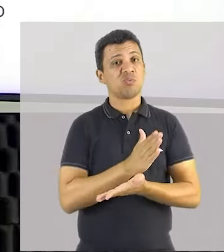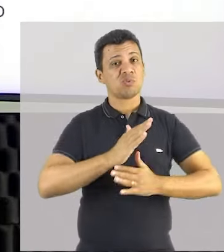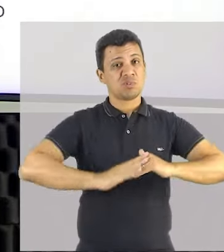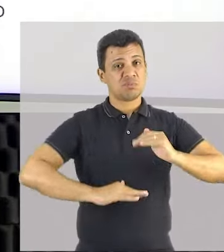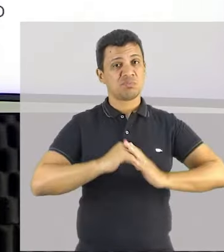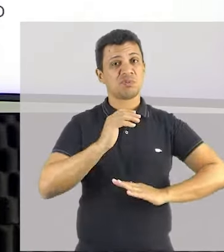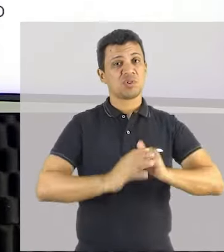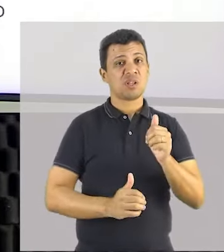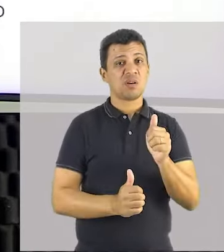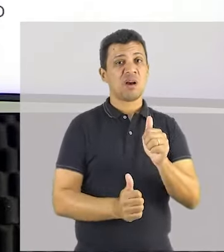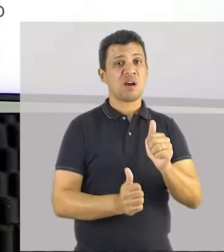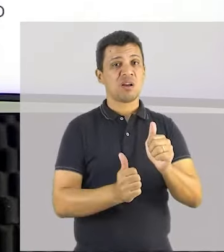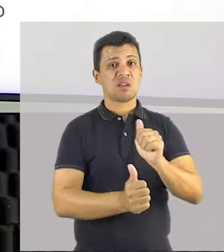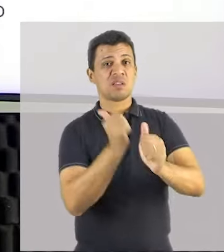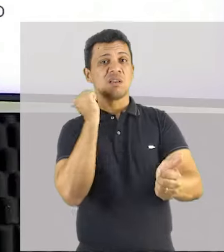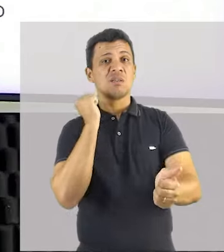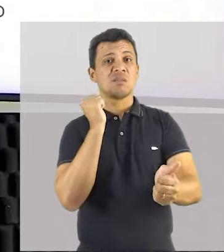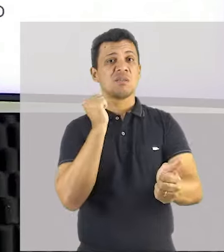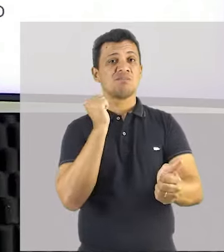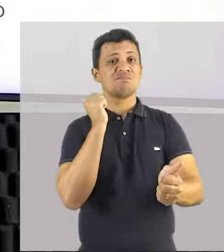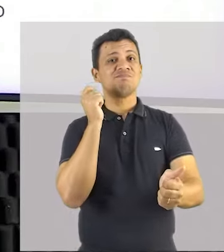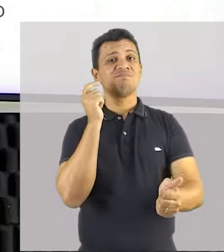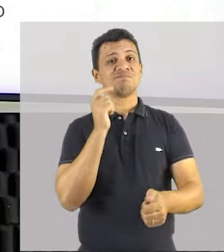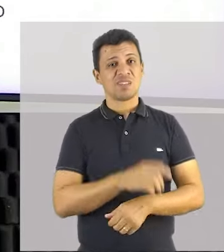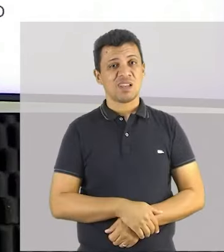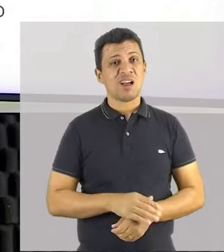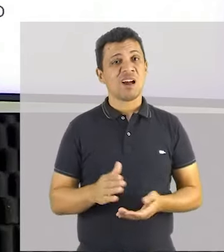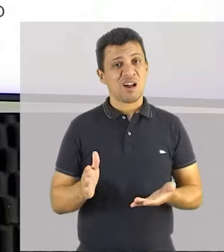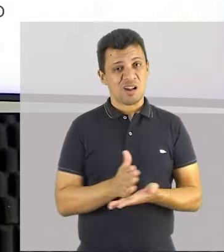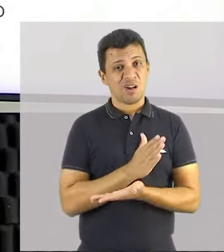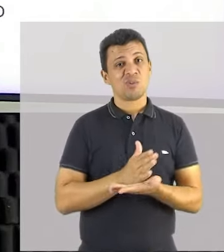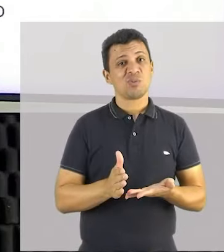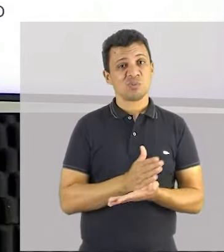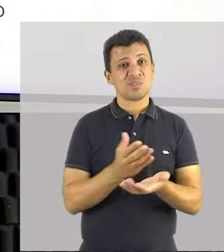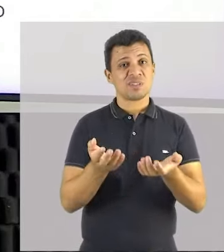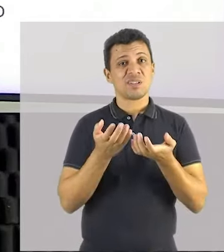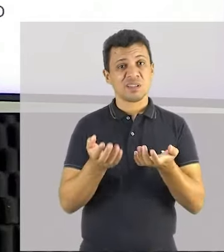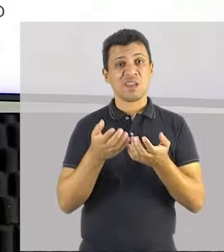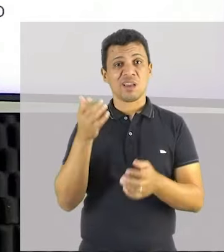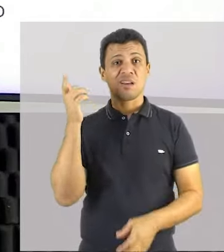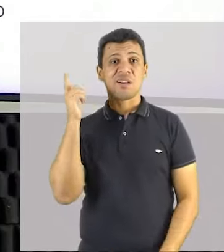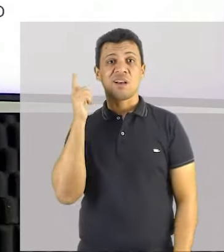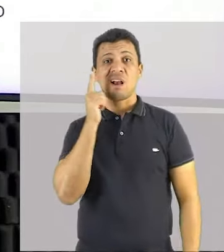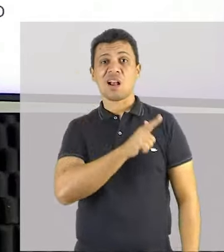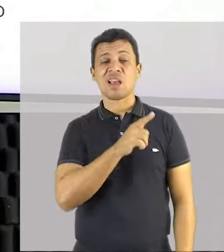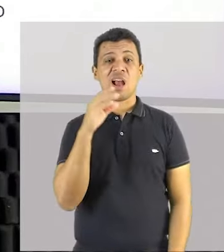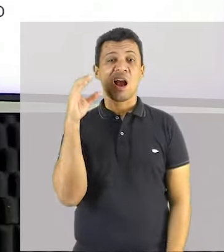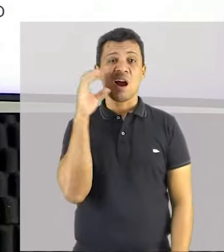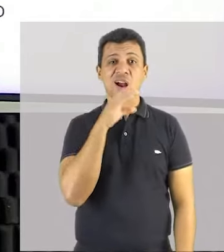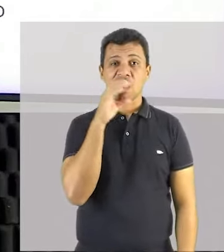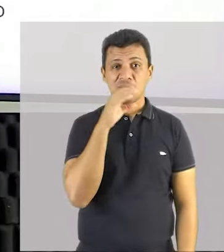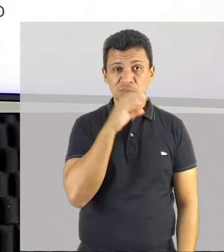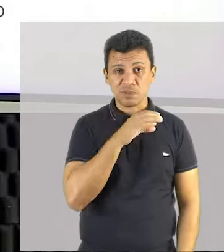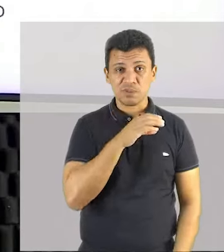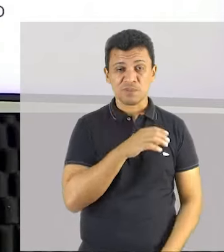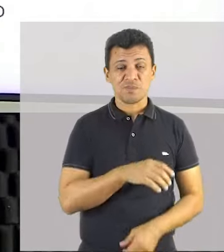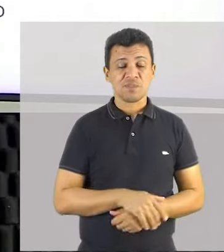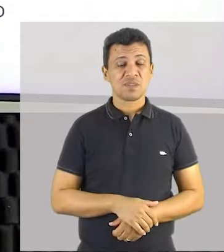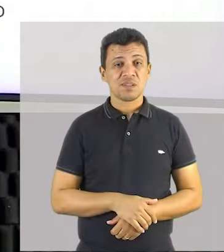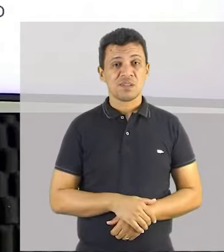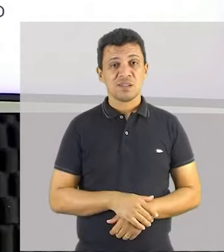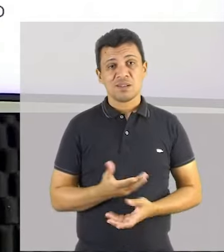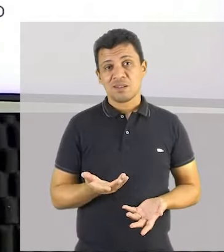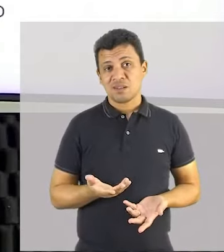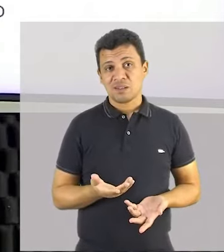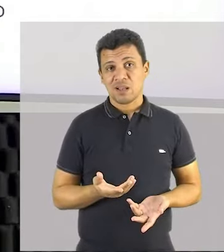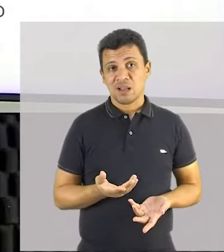esportista que quer ganhar tudo isso por meio de um atalho né um atalho químico eles vão lá em vez de